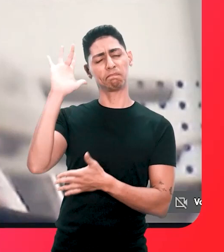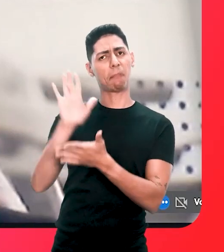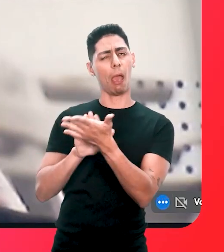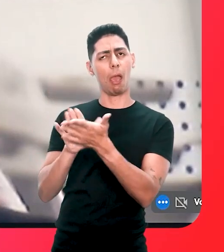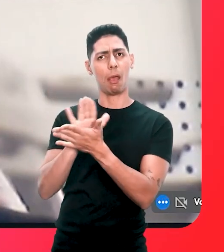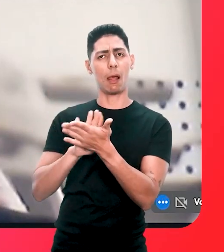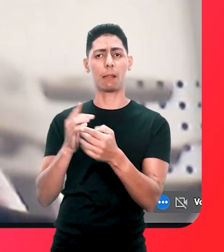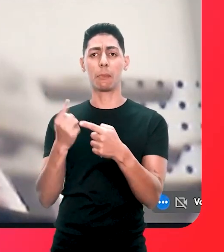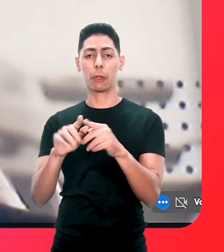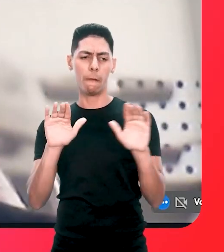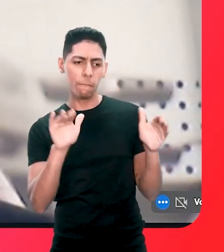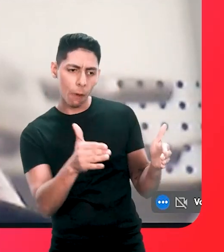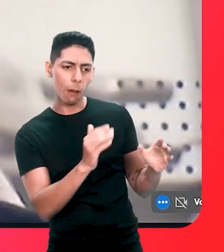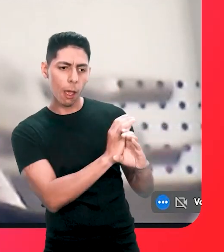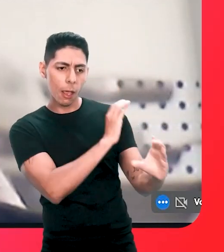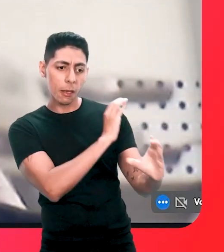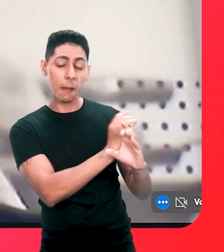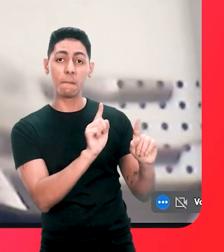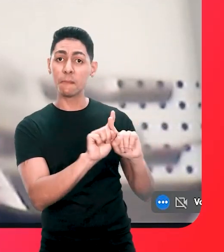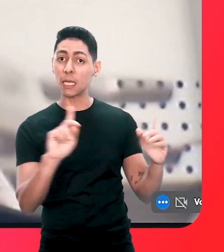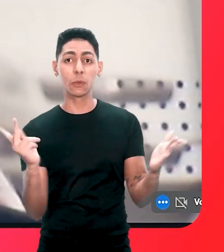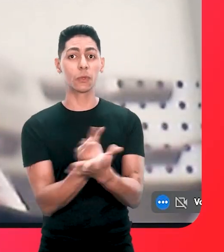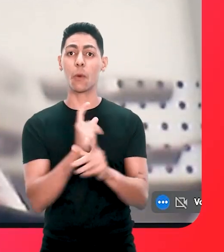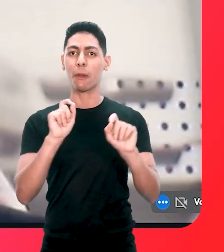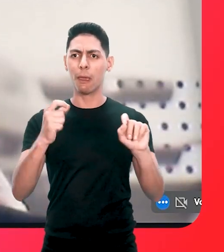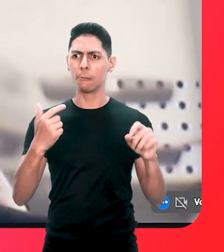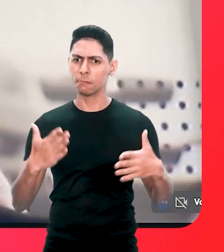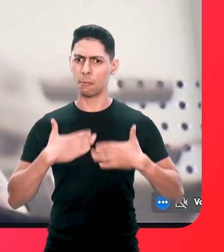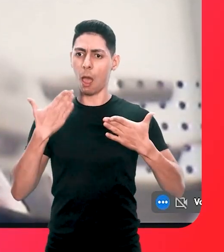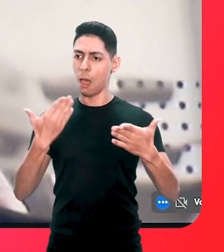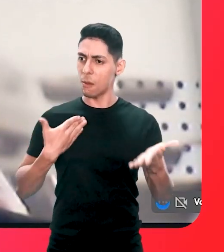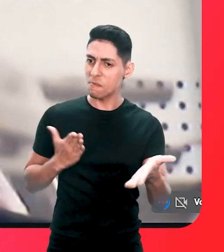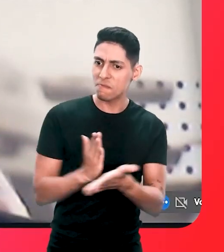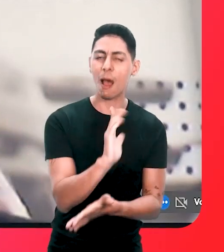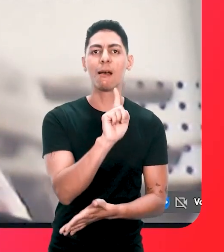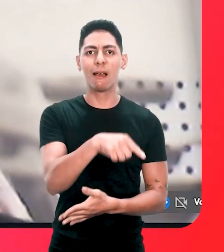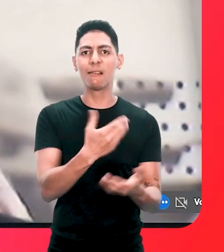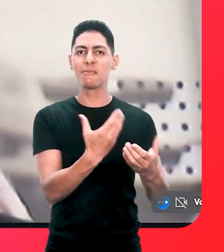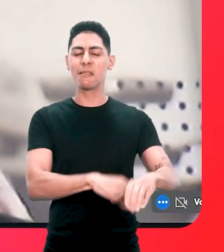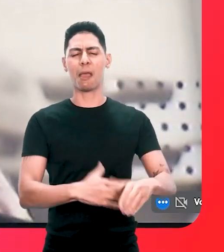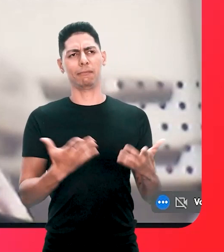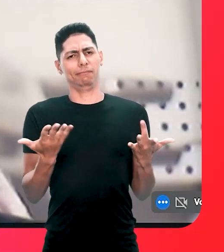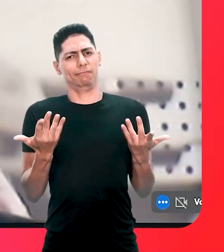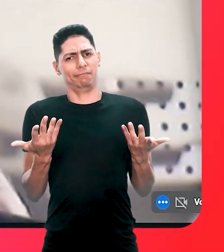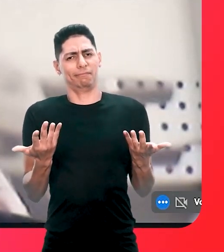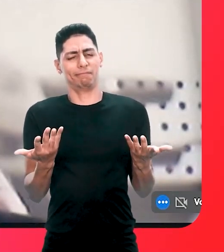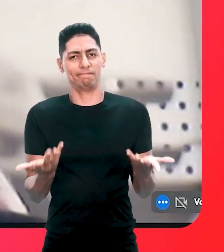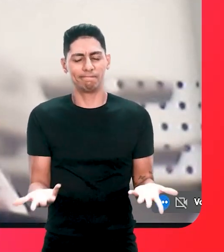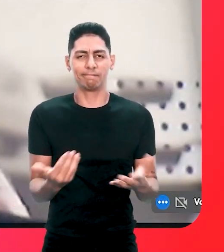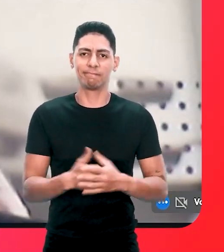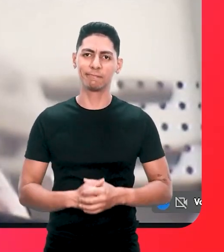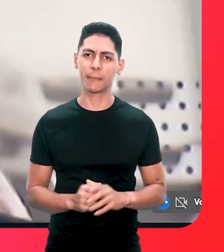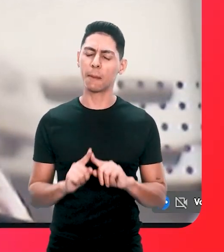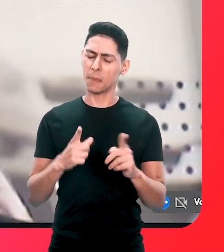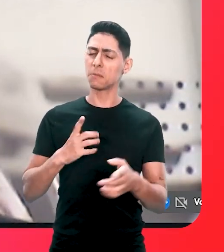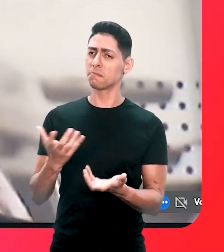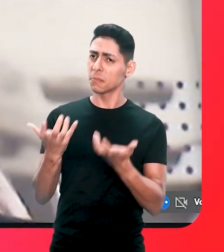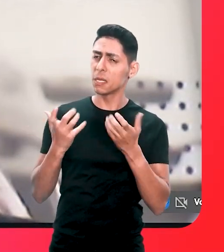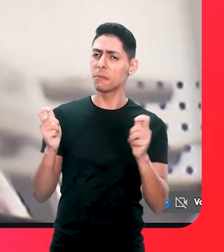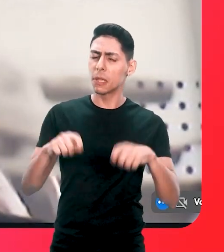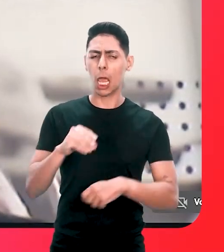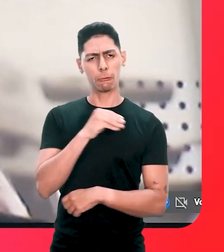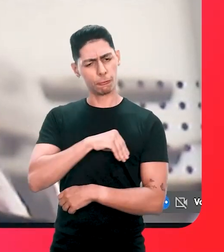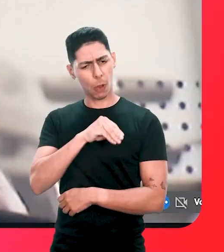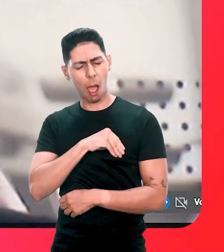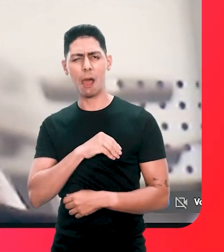para engenharia. E acabei passando no concurso, sabe? Então vou entrar, vou ter uma renda, depois